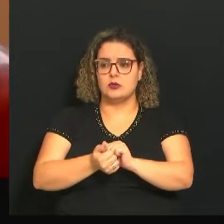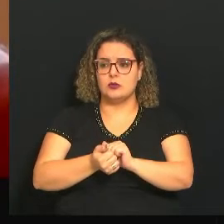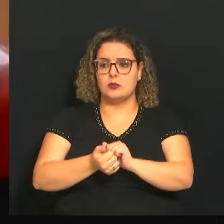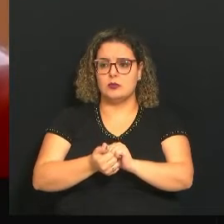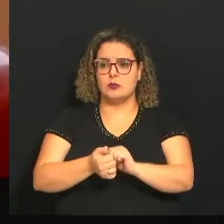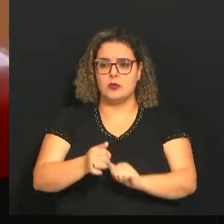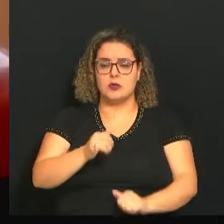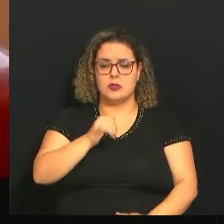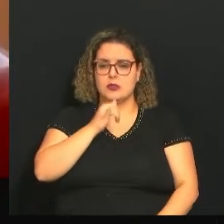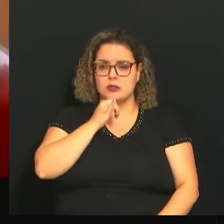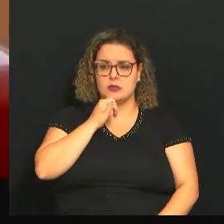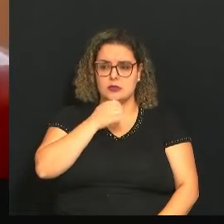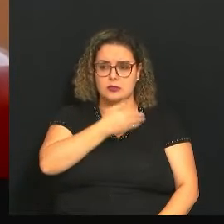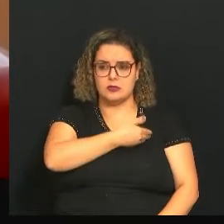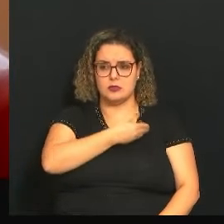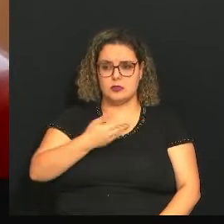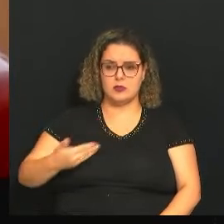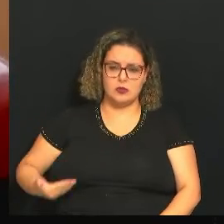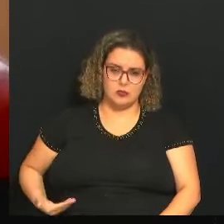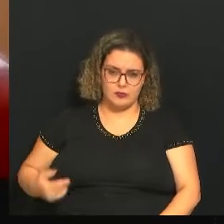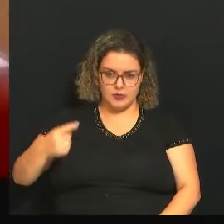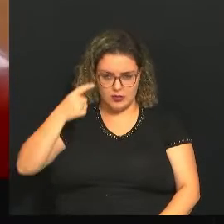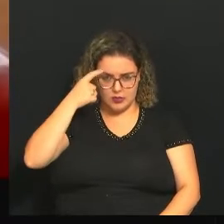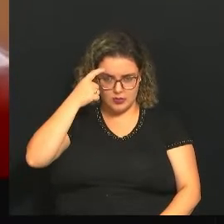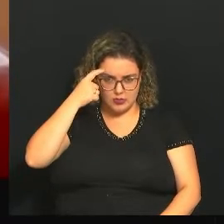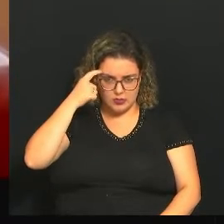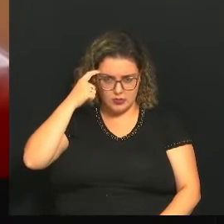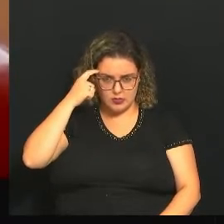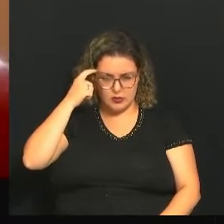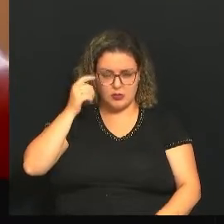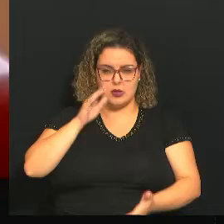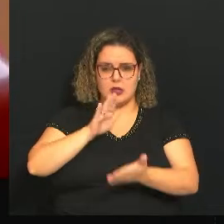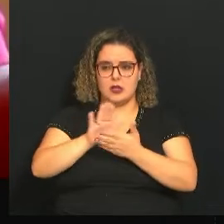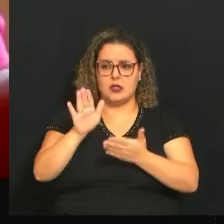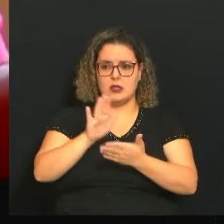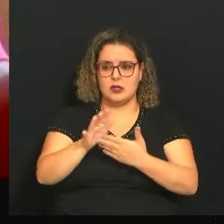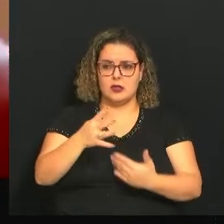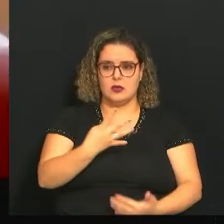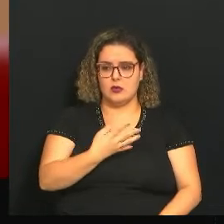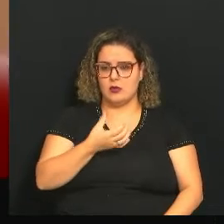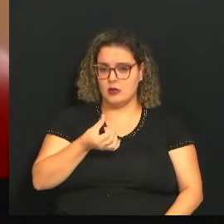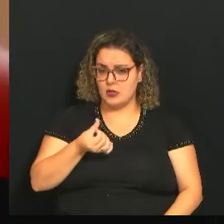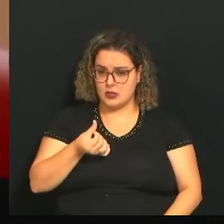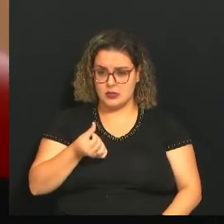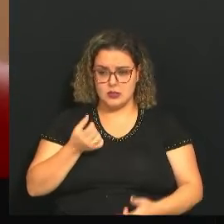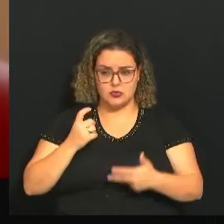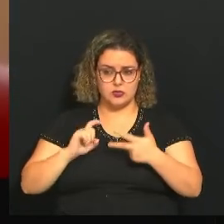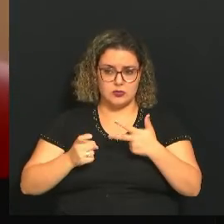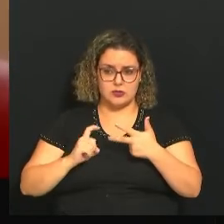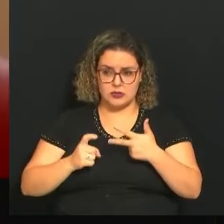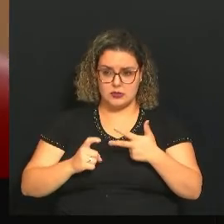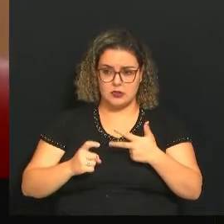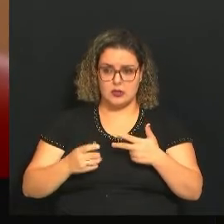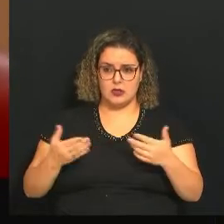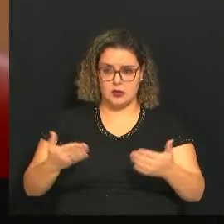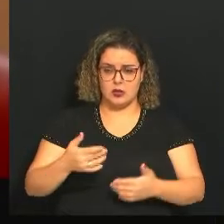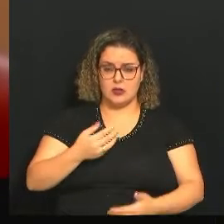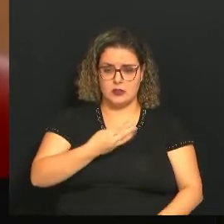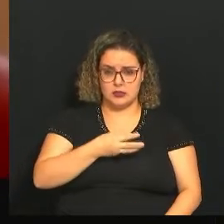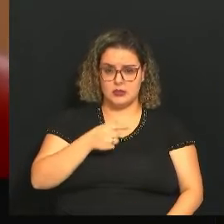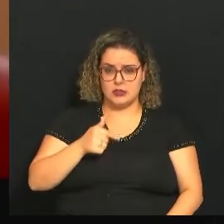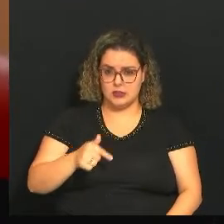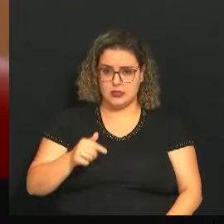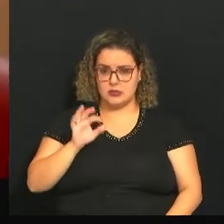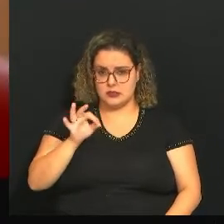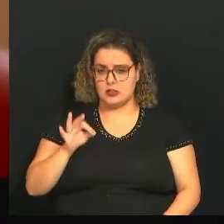Dória também, gastava 45%, 46% com folha no Executivo, está com 37%